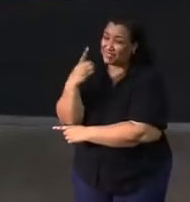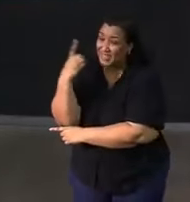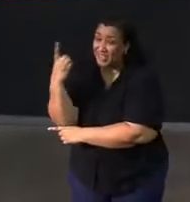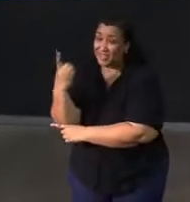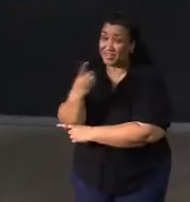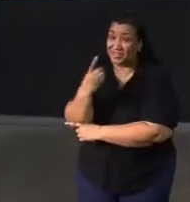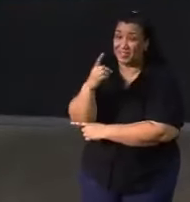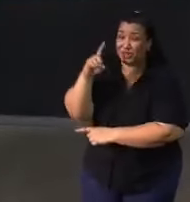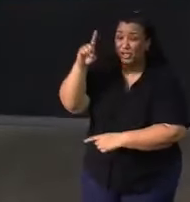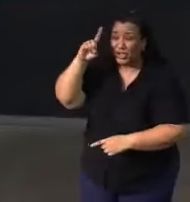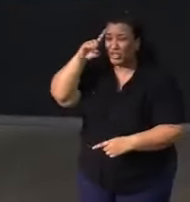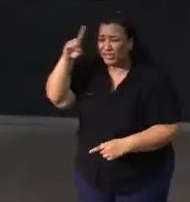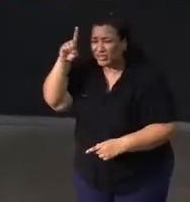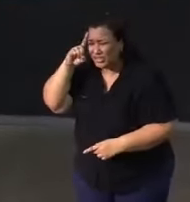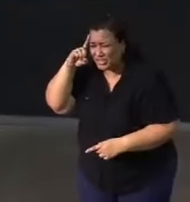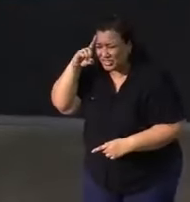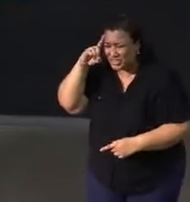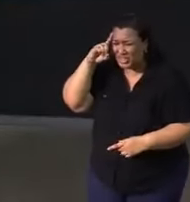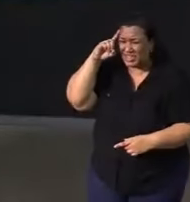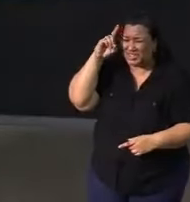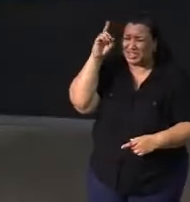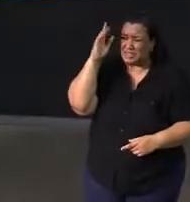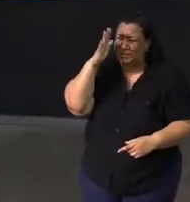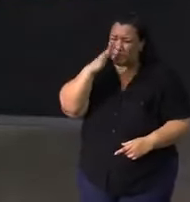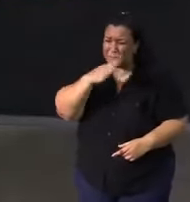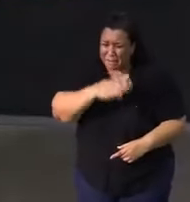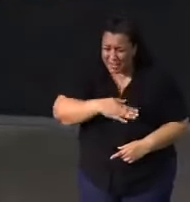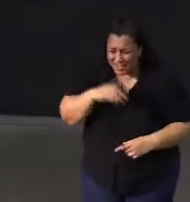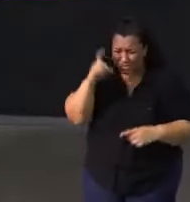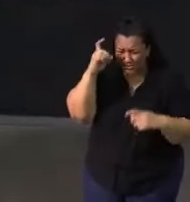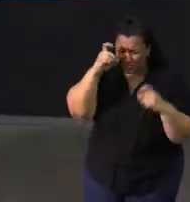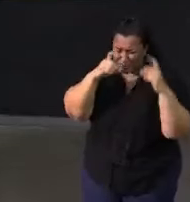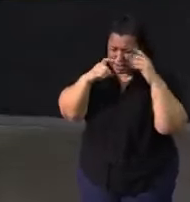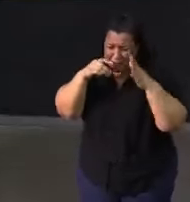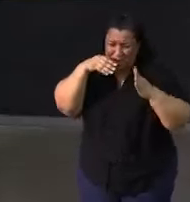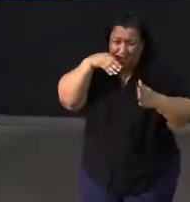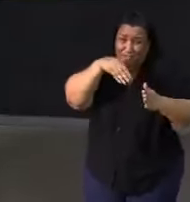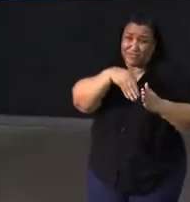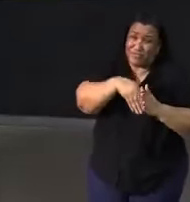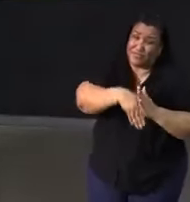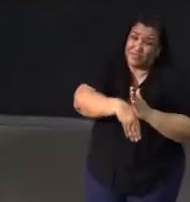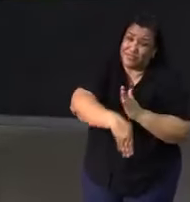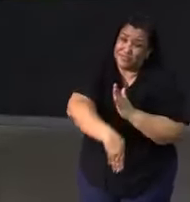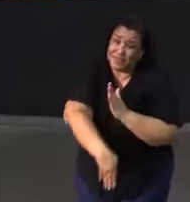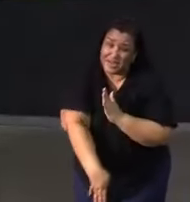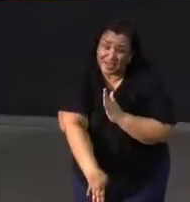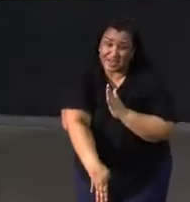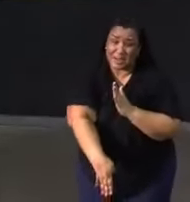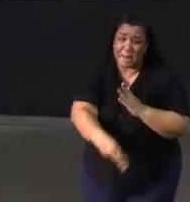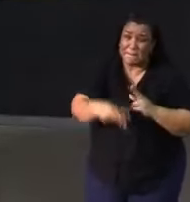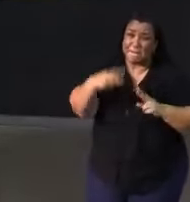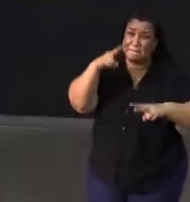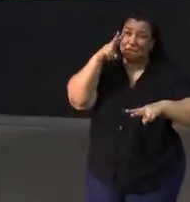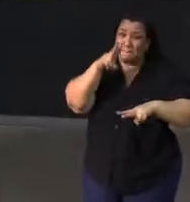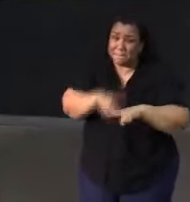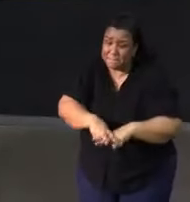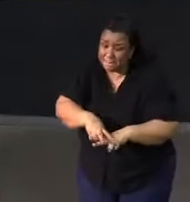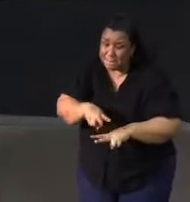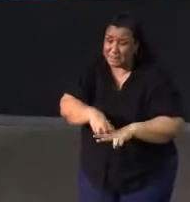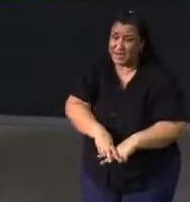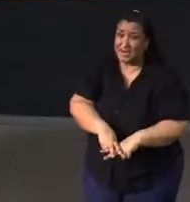maus, fracassaram em muitos momentos, foram repelidos, expulsos,